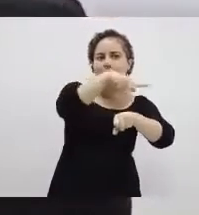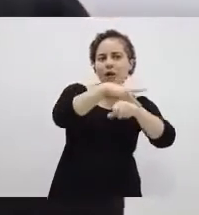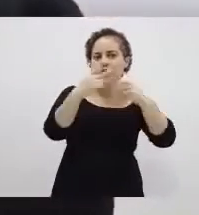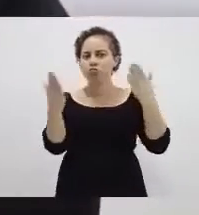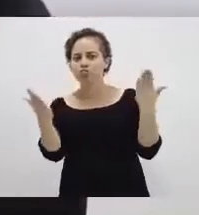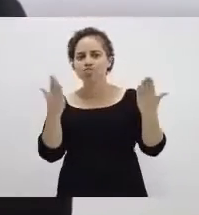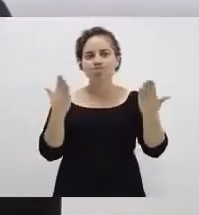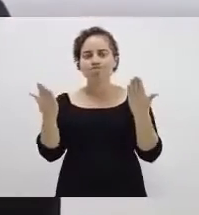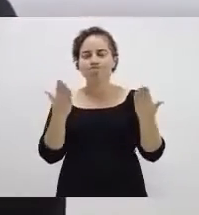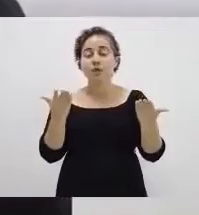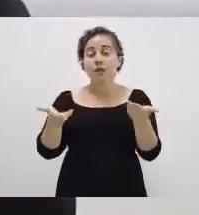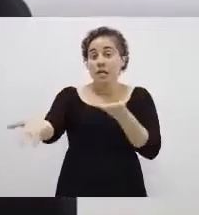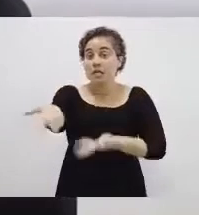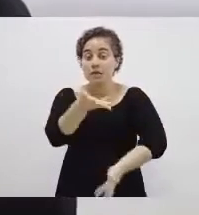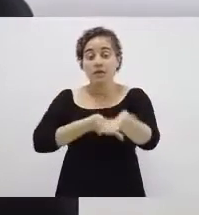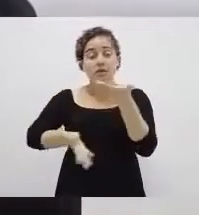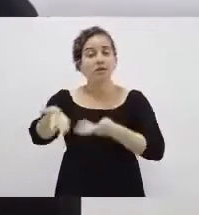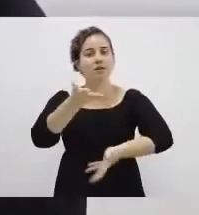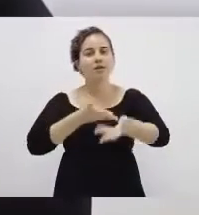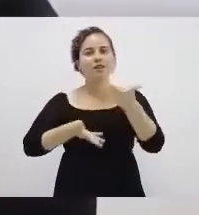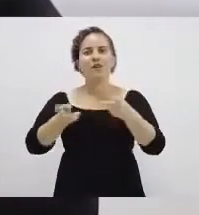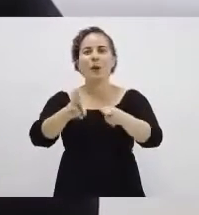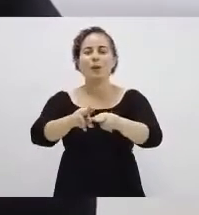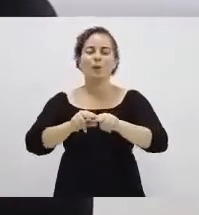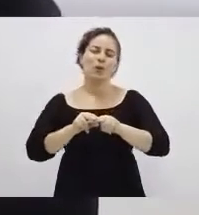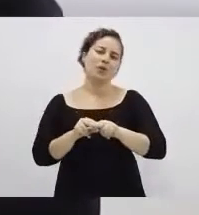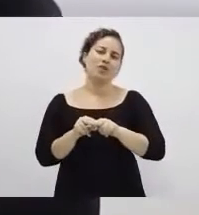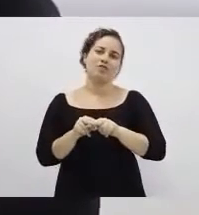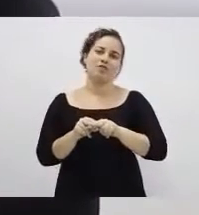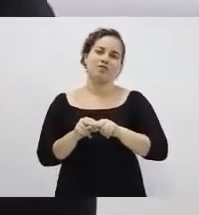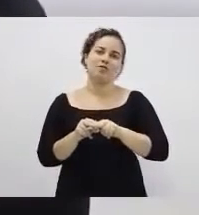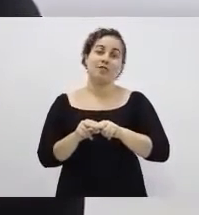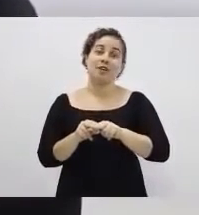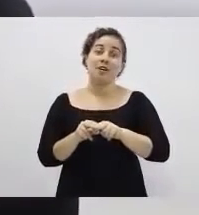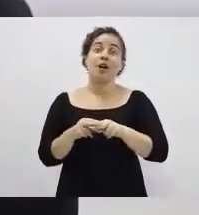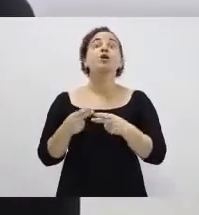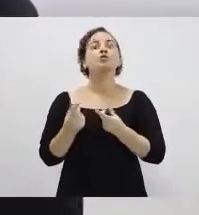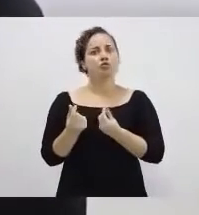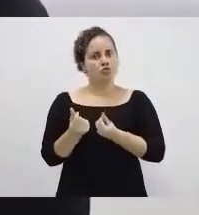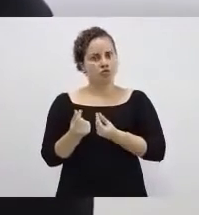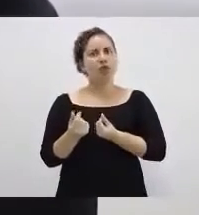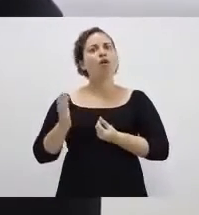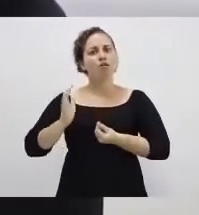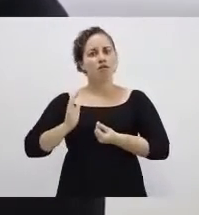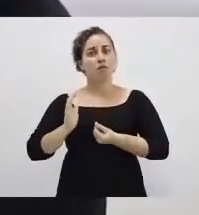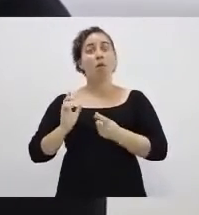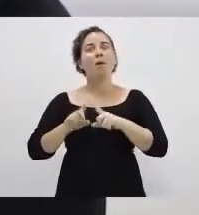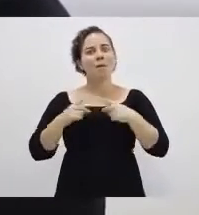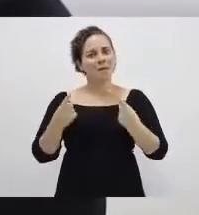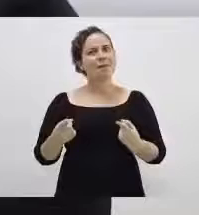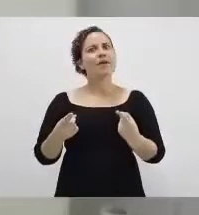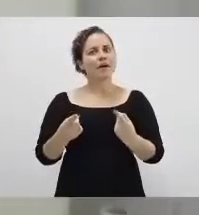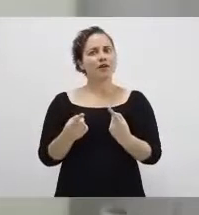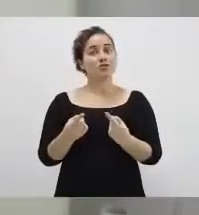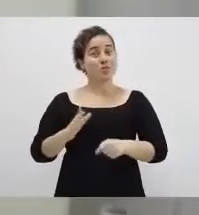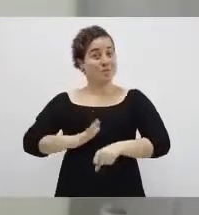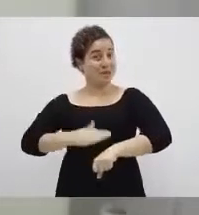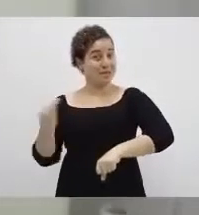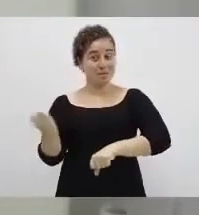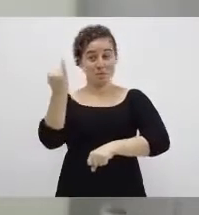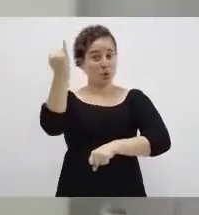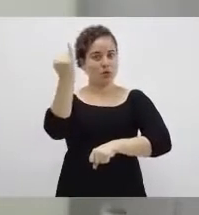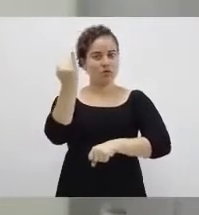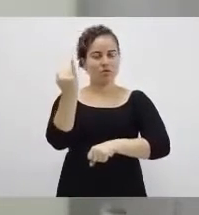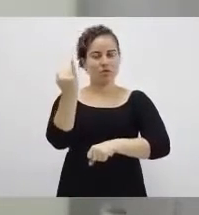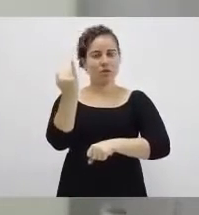se comunicam mundialmente por conta dos bens, sim, mas fundamentalmente por conta das moedas. E apenas